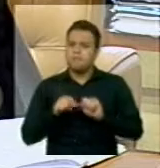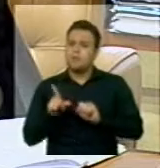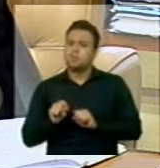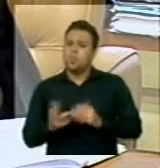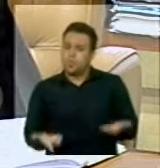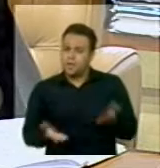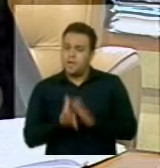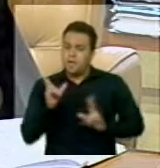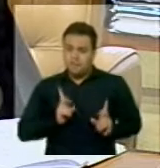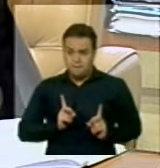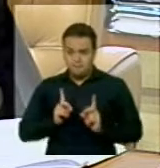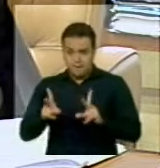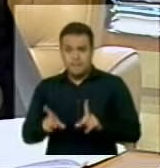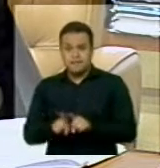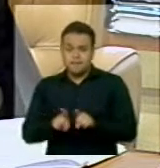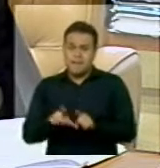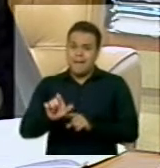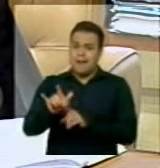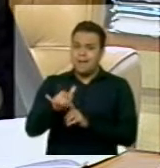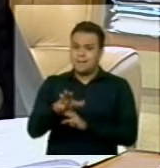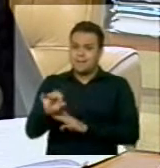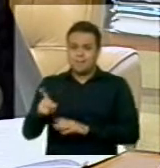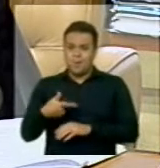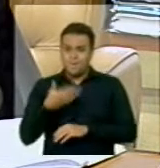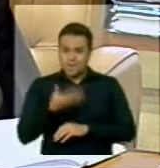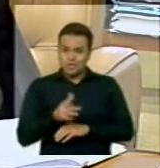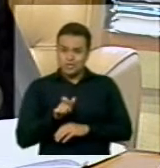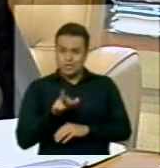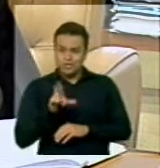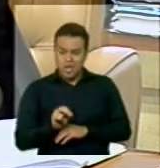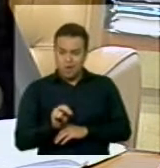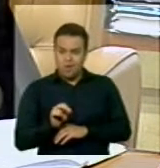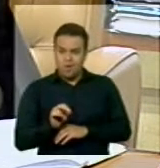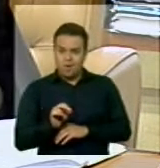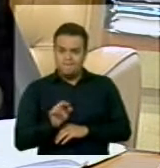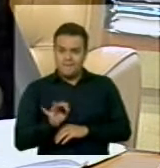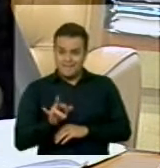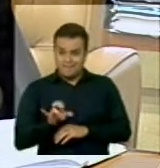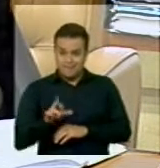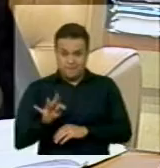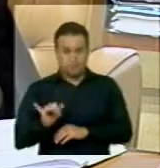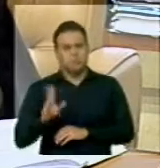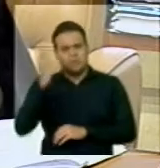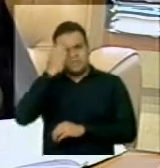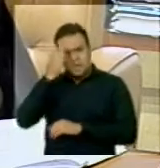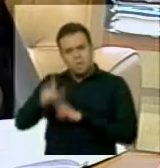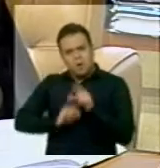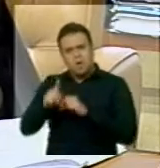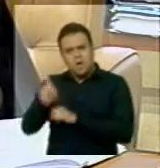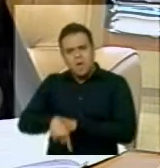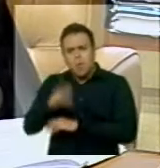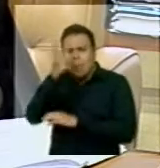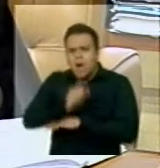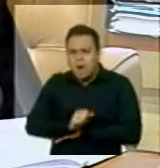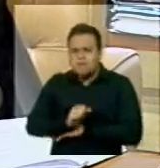as vendas, as alienações e a exigência do georreferenciamento, exato, sabe que isso leva quase que